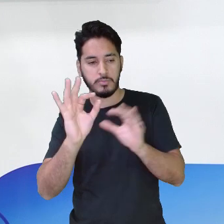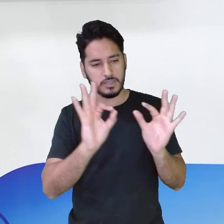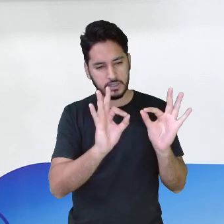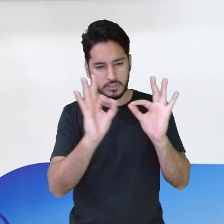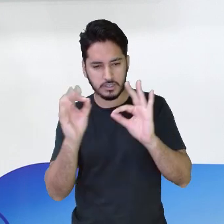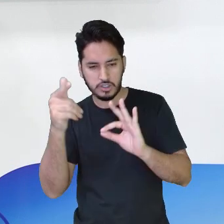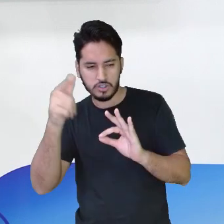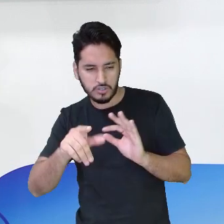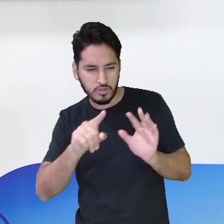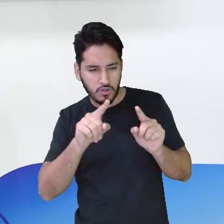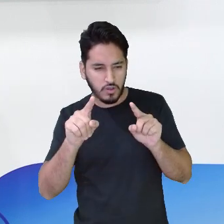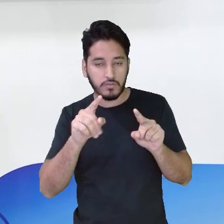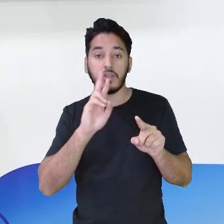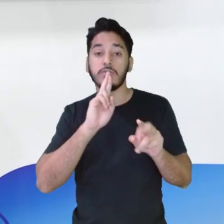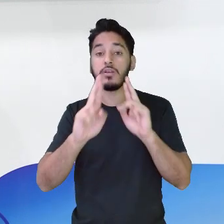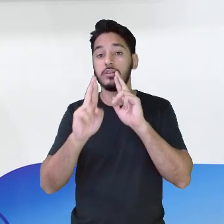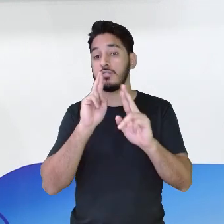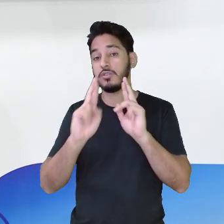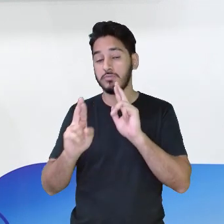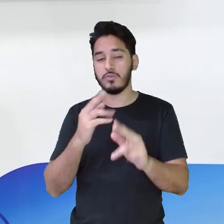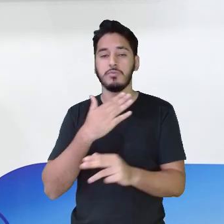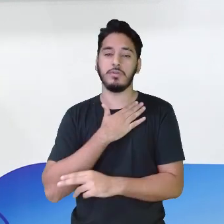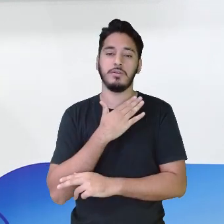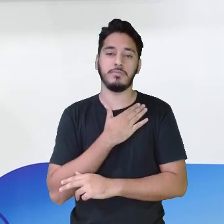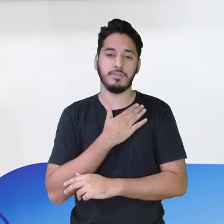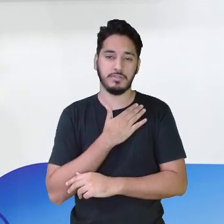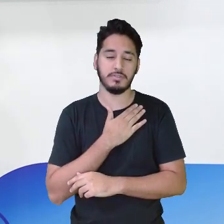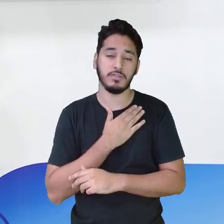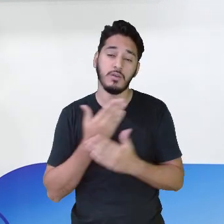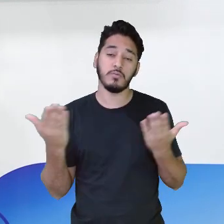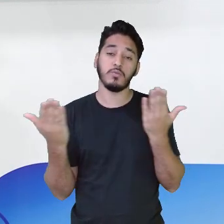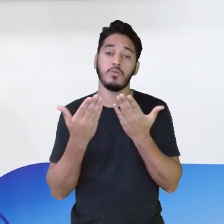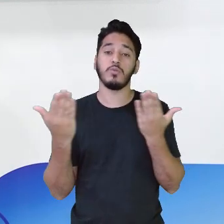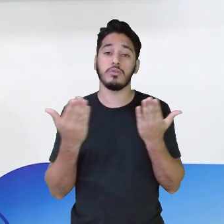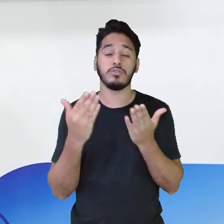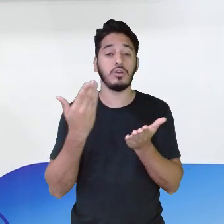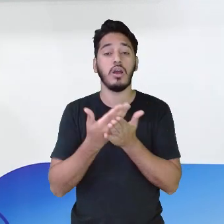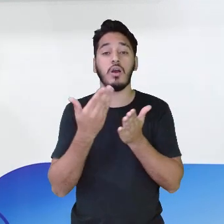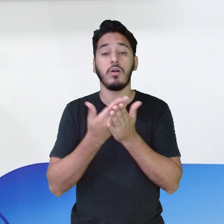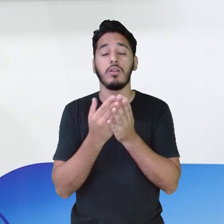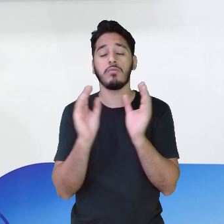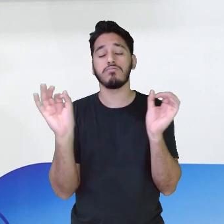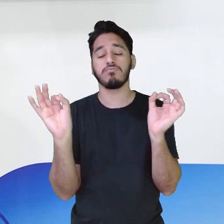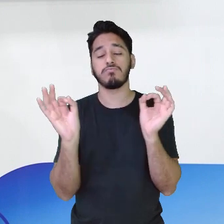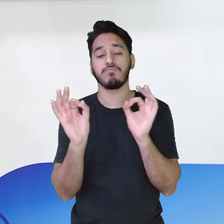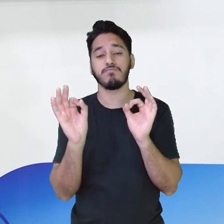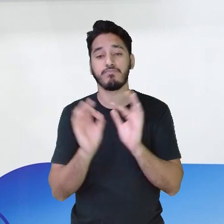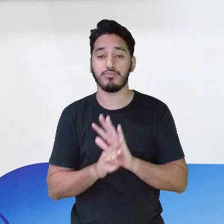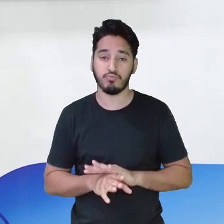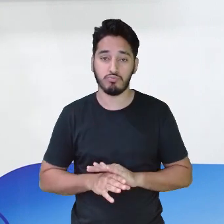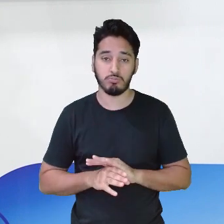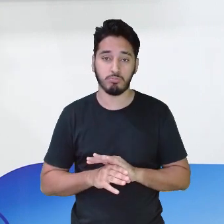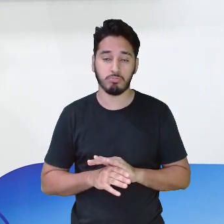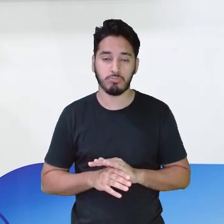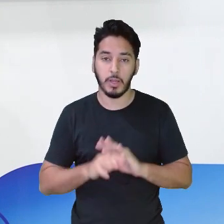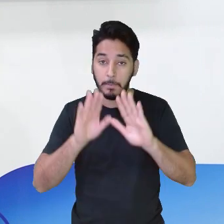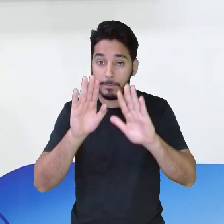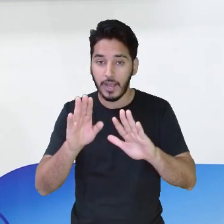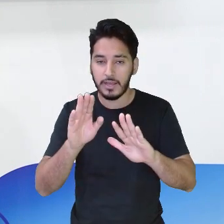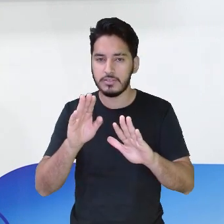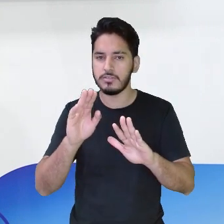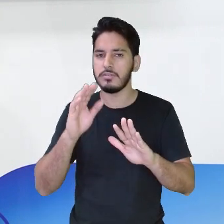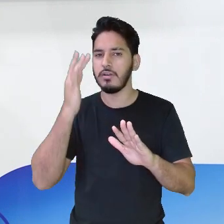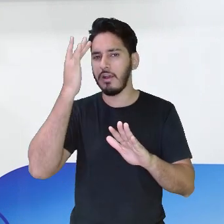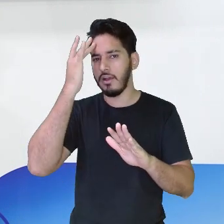aula novamente e responde para mim. Por hoje, a nossa aula chegou ao fim, mas eu conto com